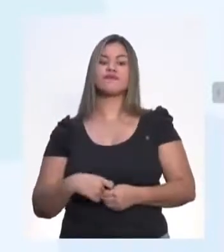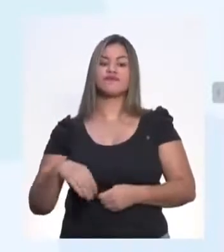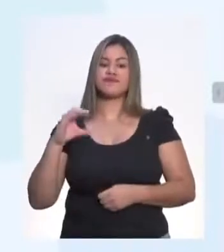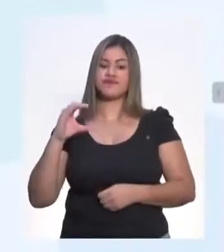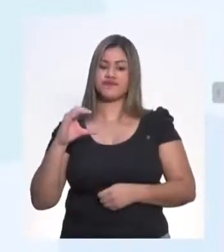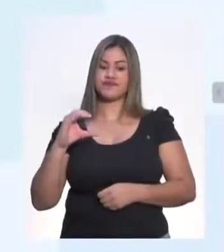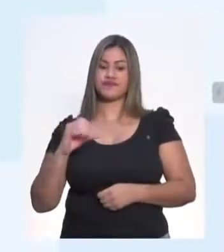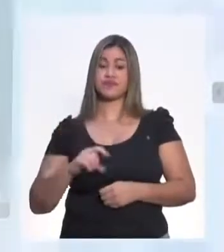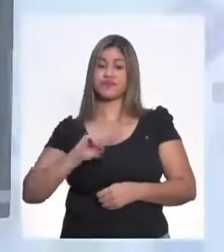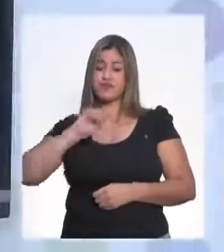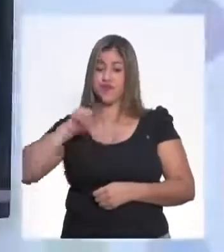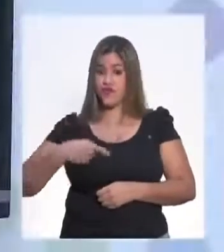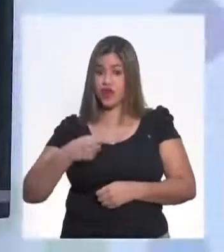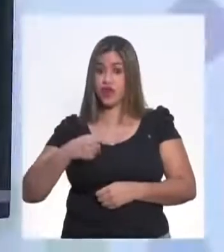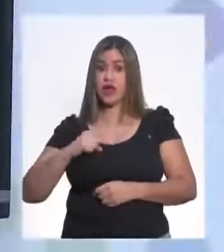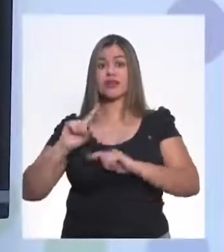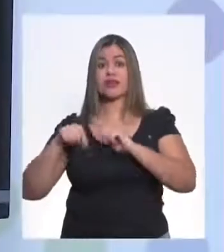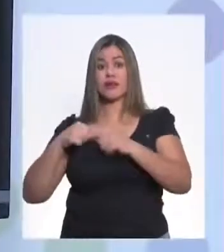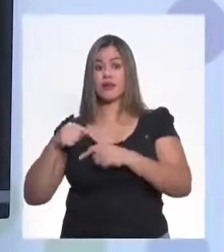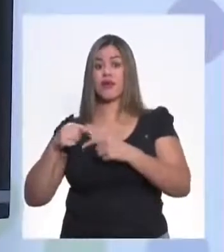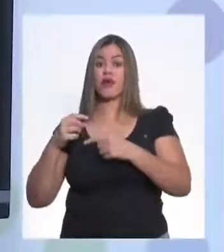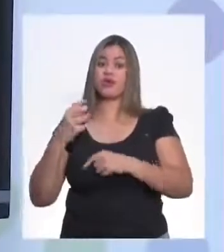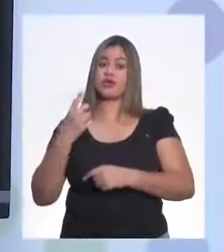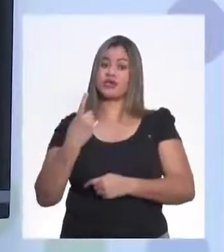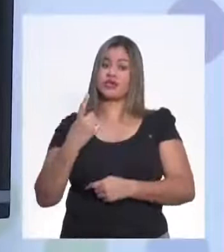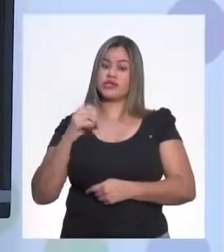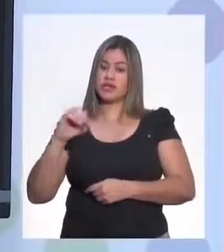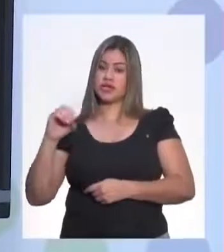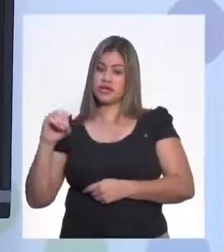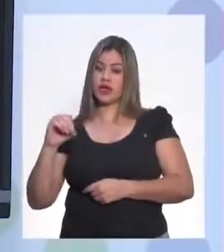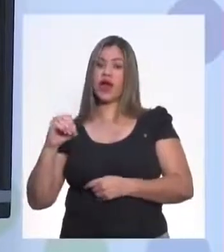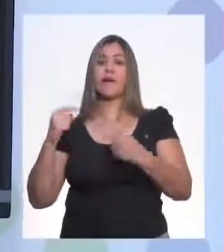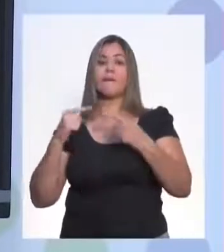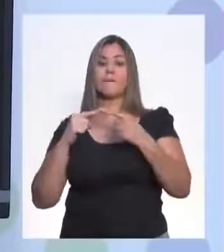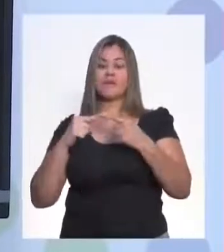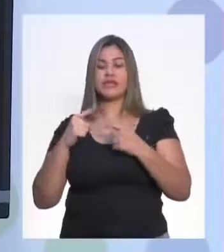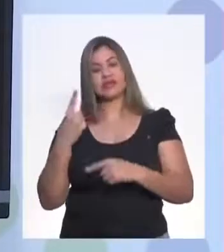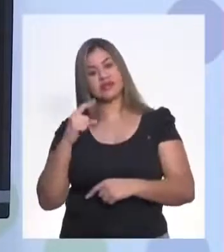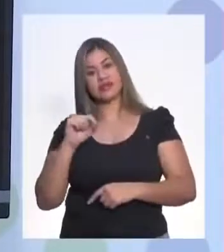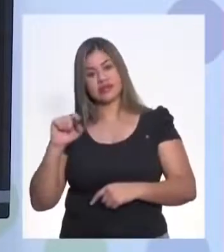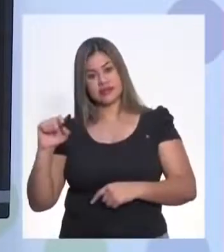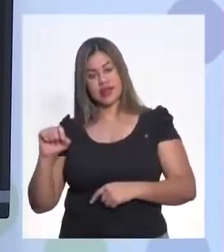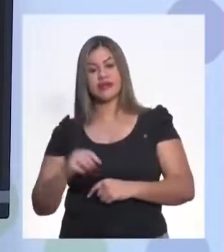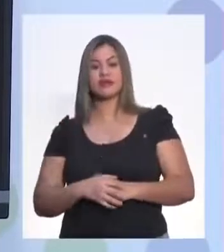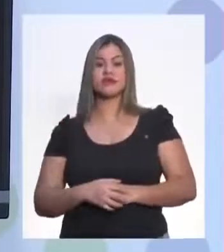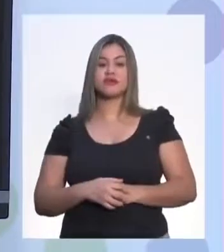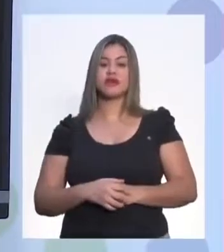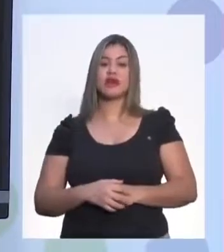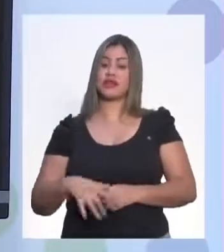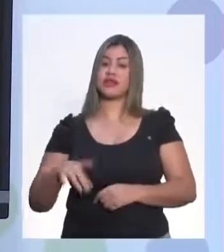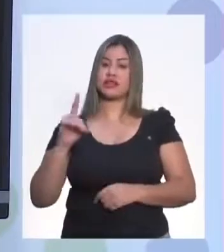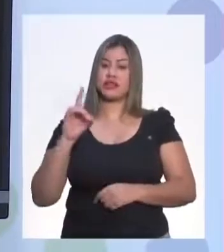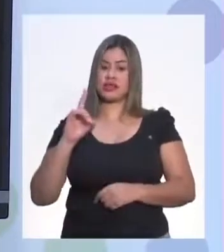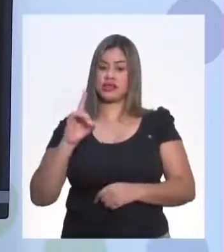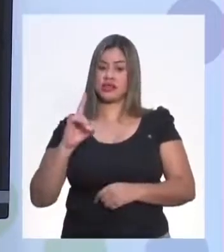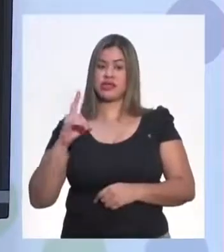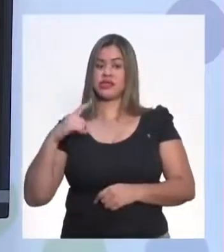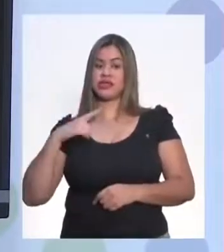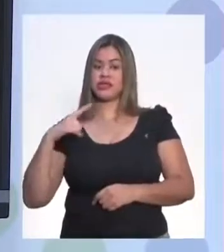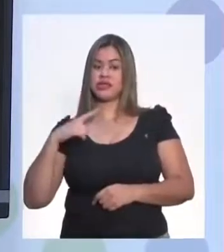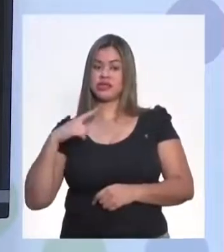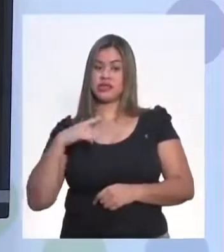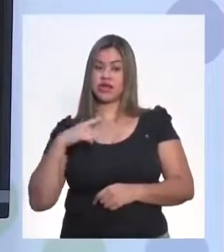decimais, no denominador eu tenho 100, que tem 2 zeros. E na letra D, se eu tenho uma casa decimal,